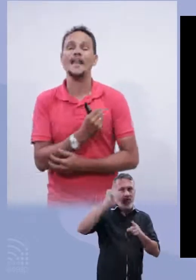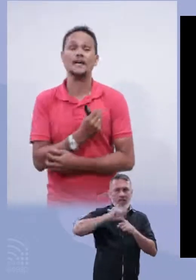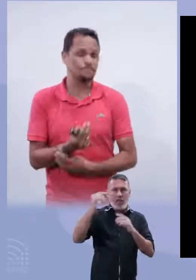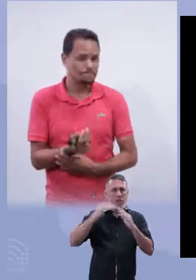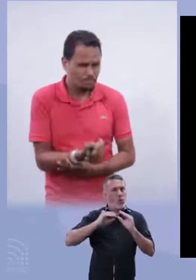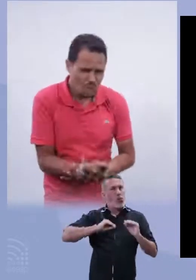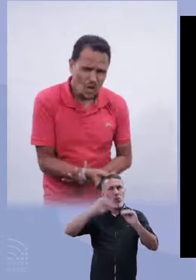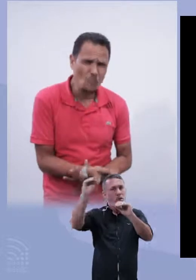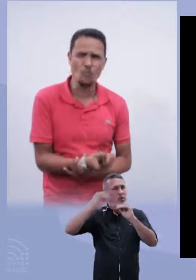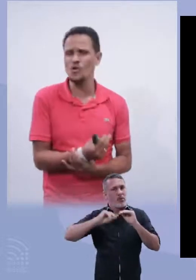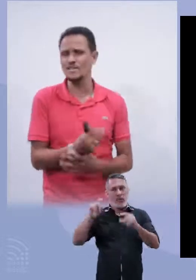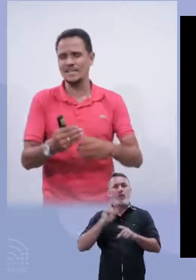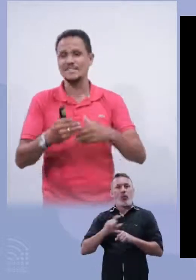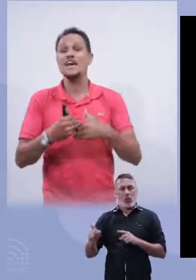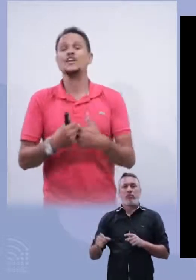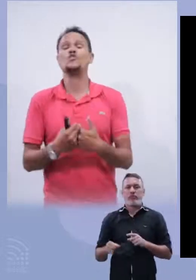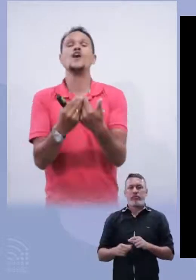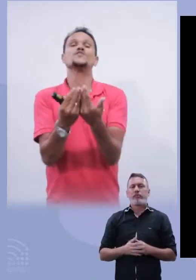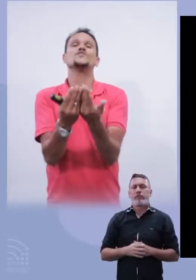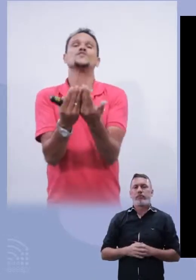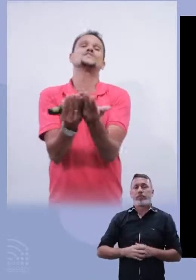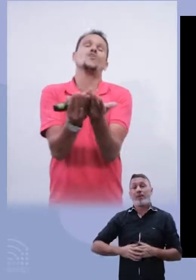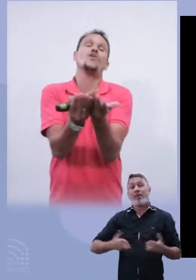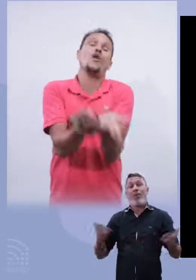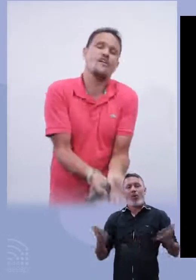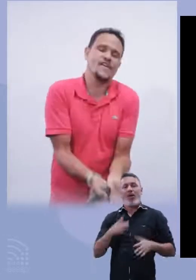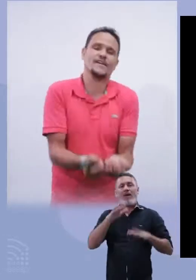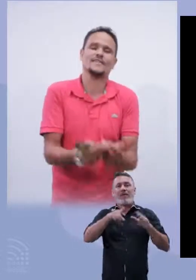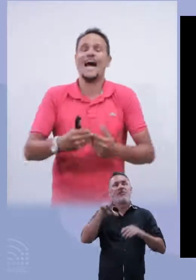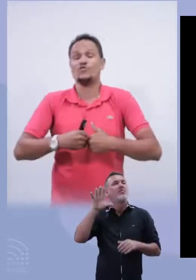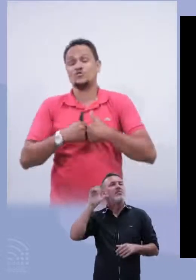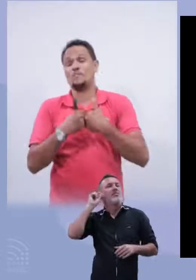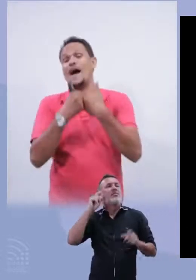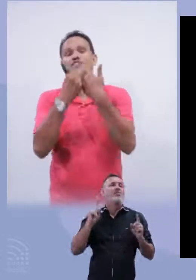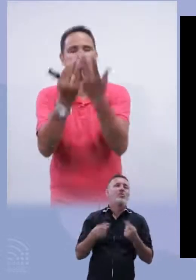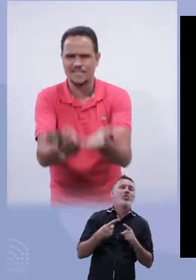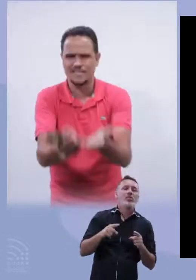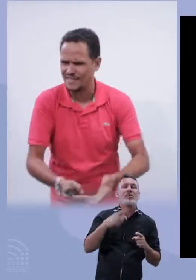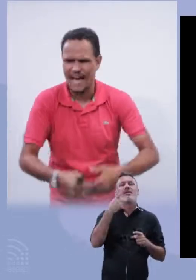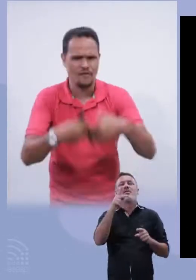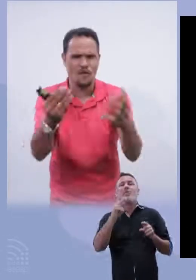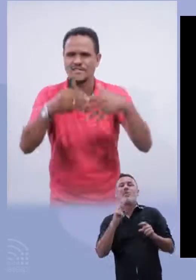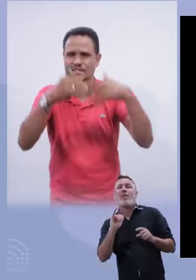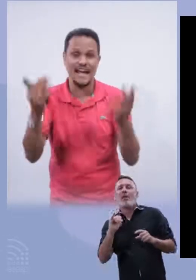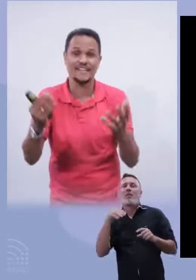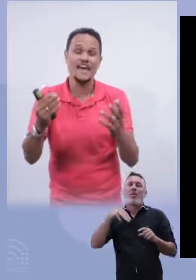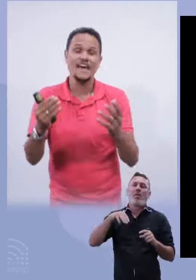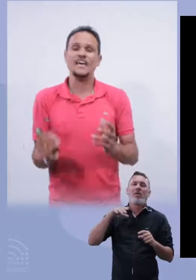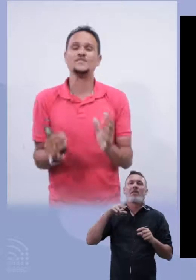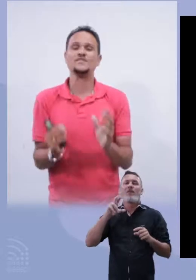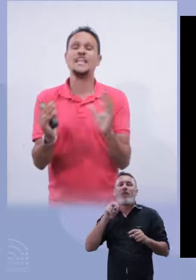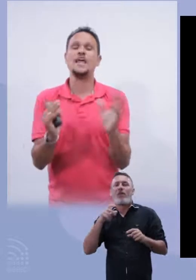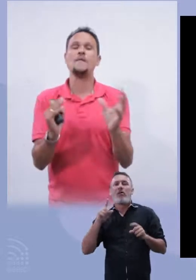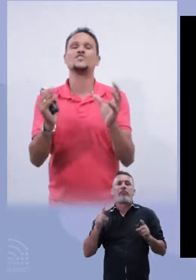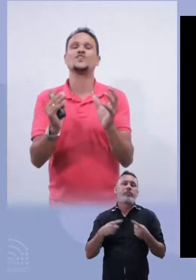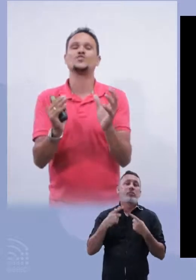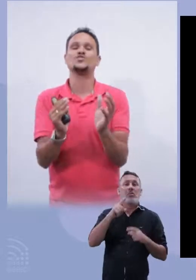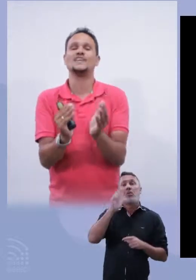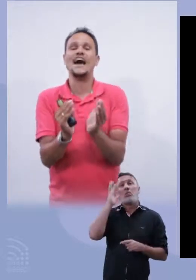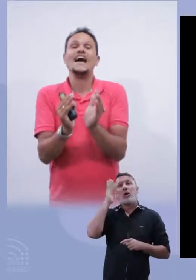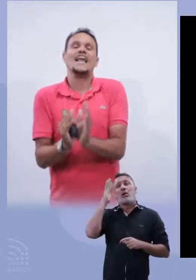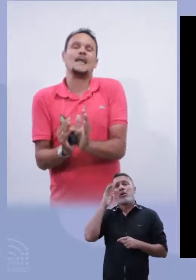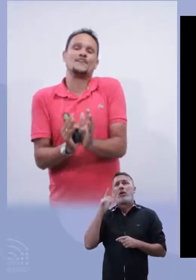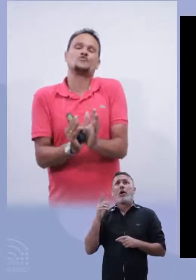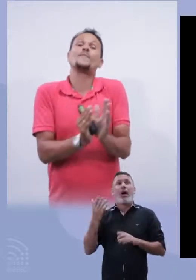indo embora. Músicas que hoje vocês ouvem cantar, que os pais de vocês cantaram, avós, etc., que você nem imagina